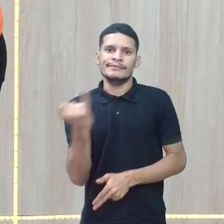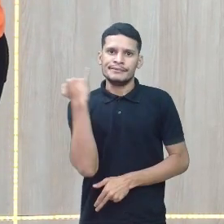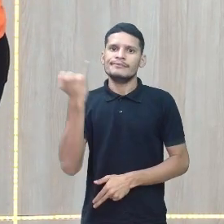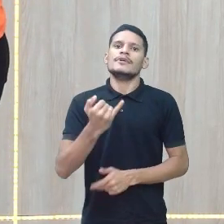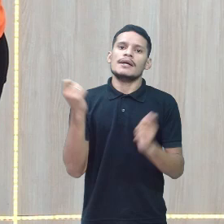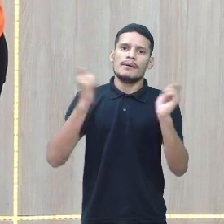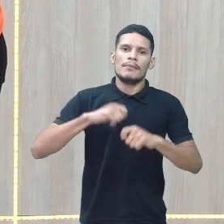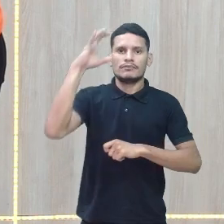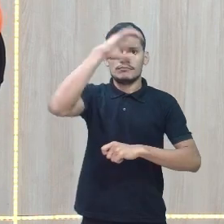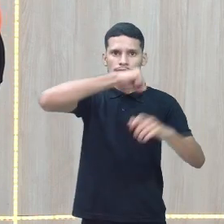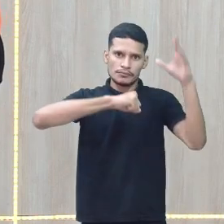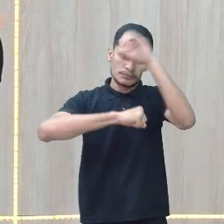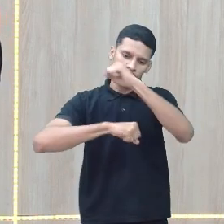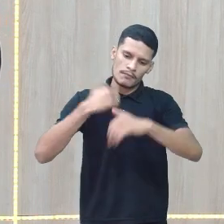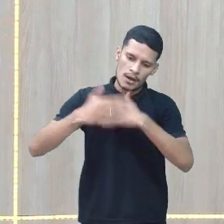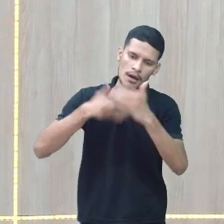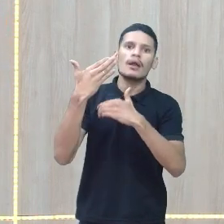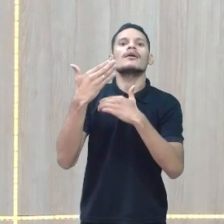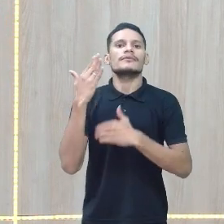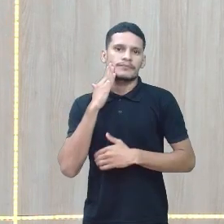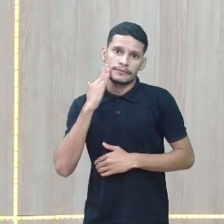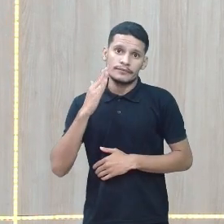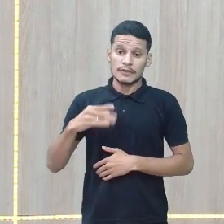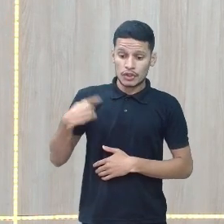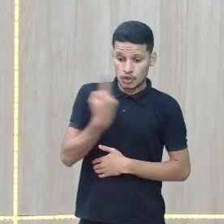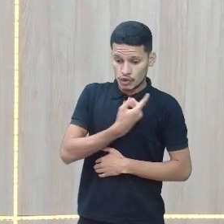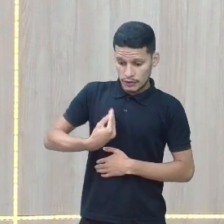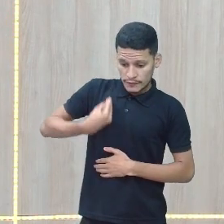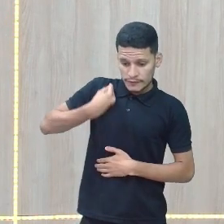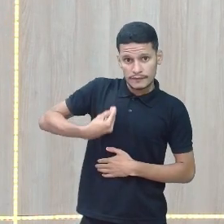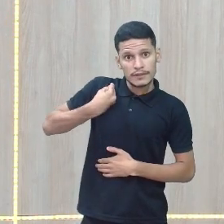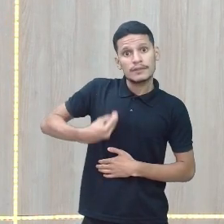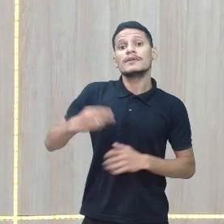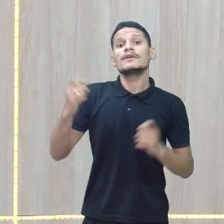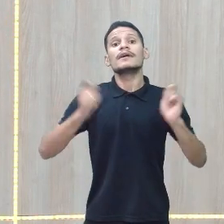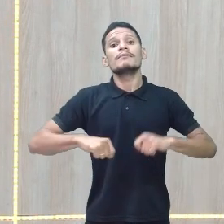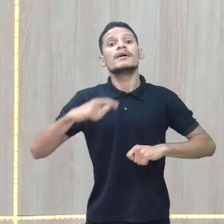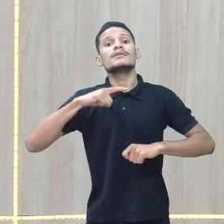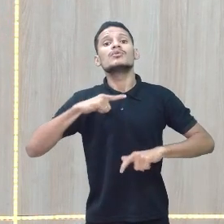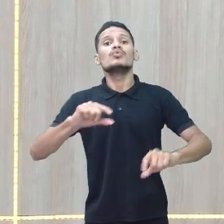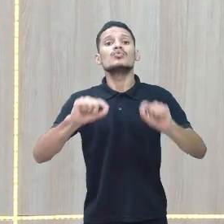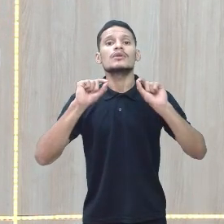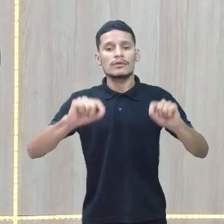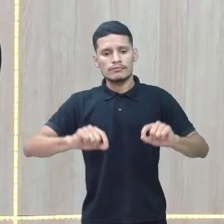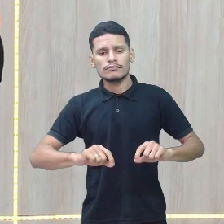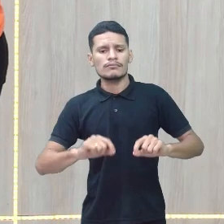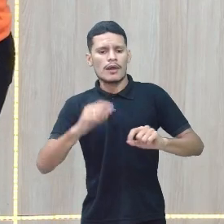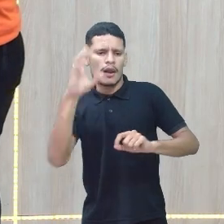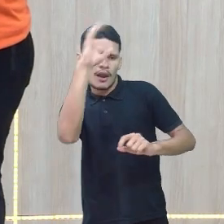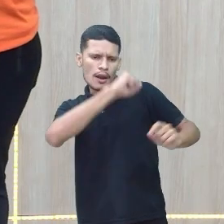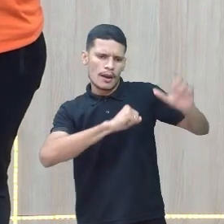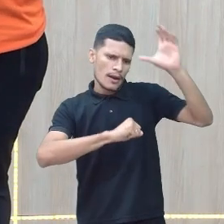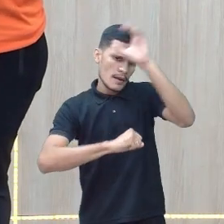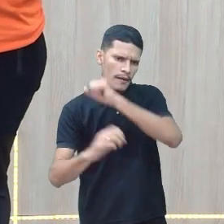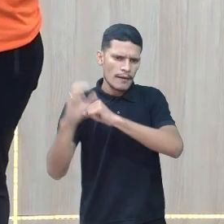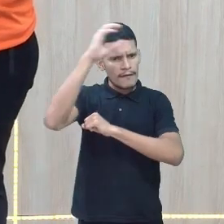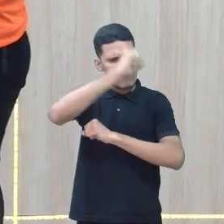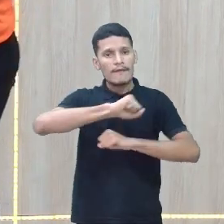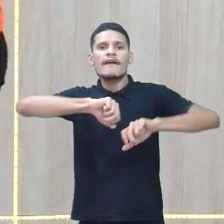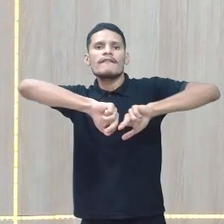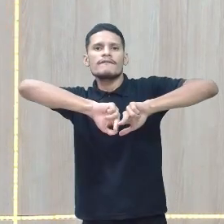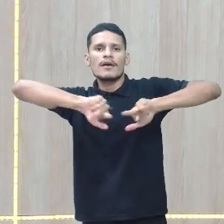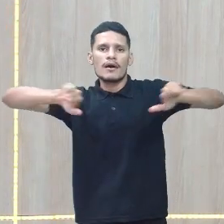desse aprendizado. Então, na nossa vida, existe vários aprendizados. E esse